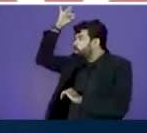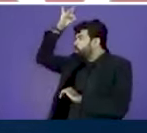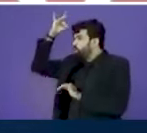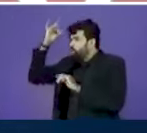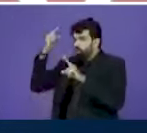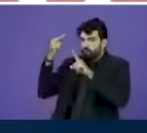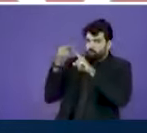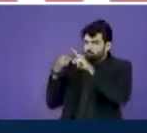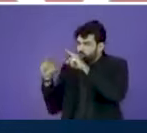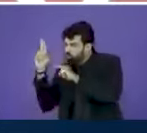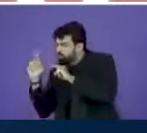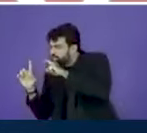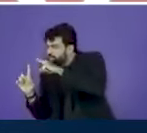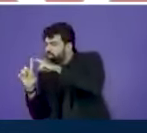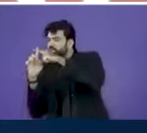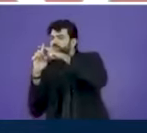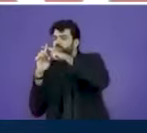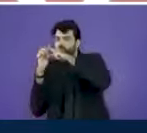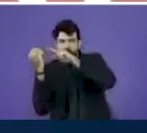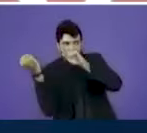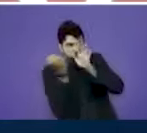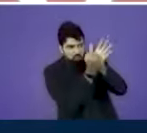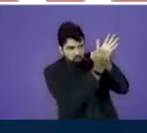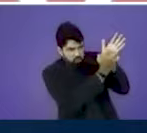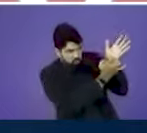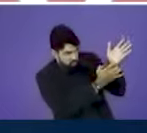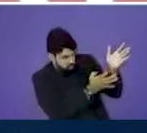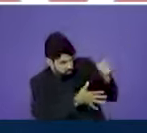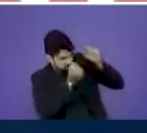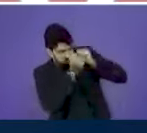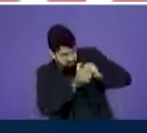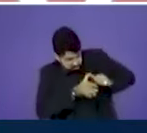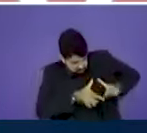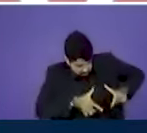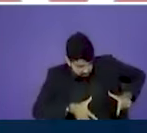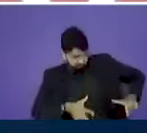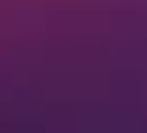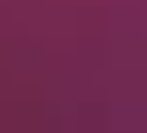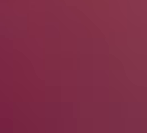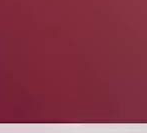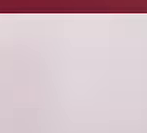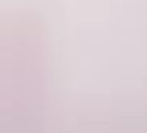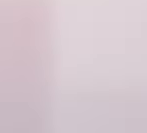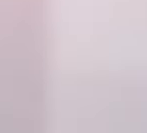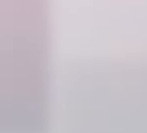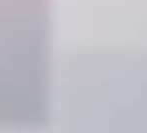derramado na cruz do Calvário, perdão, purificação e restauração.